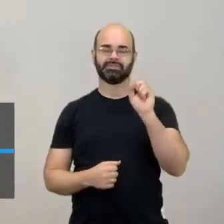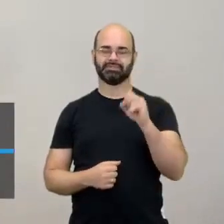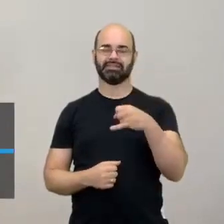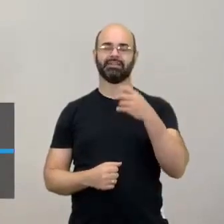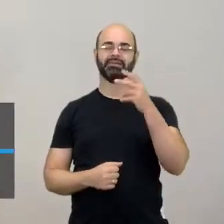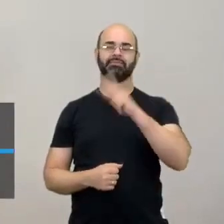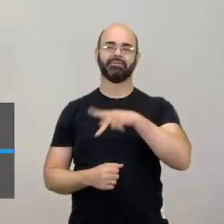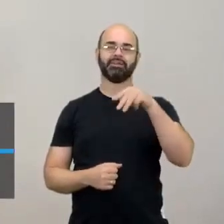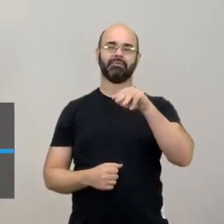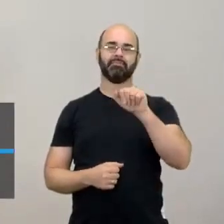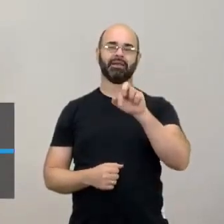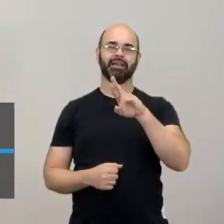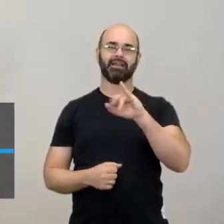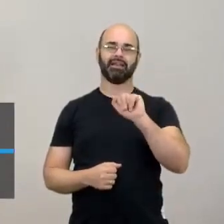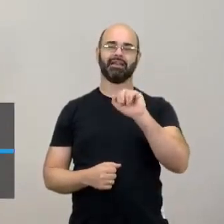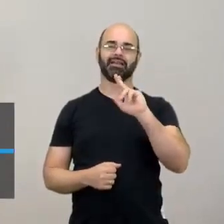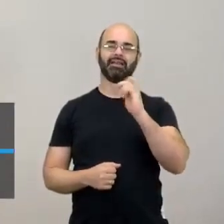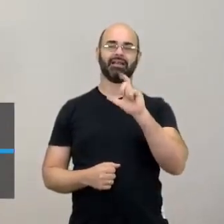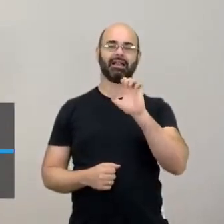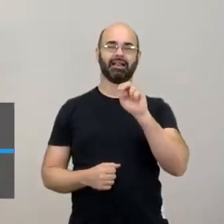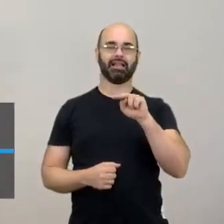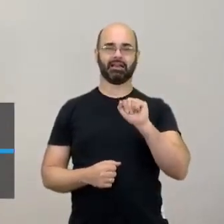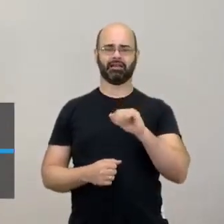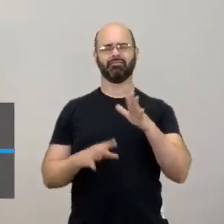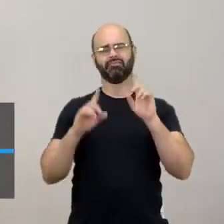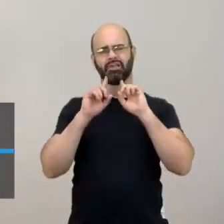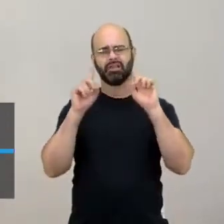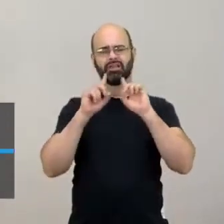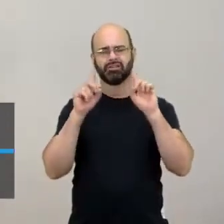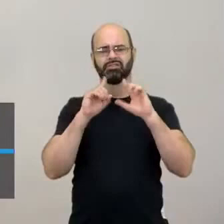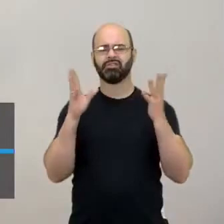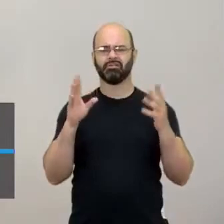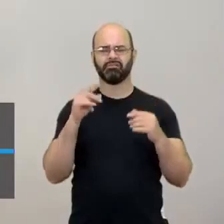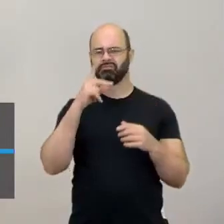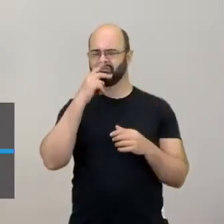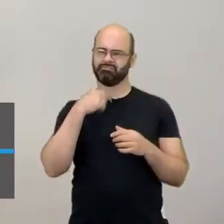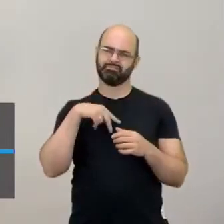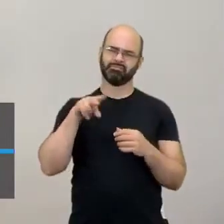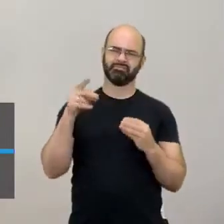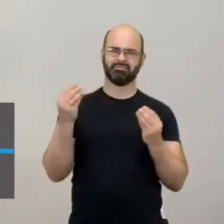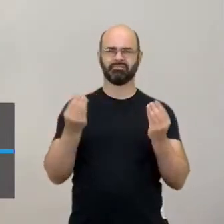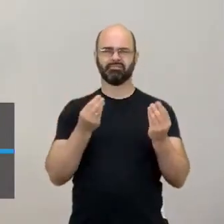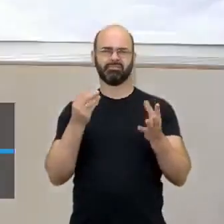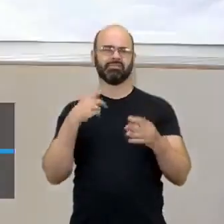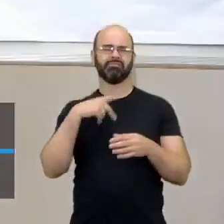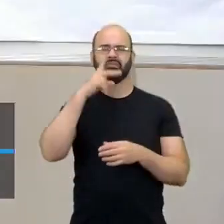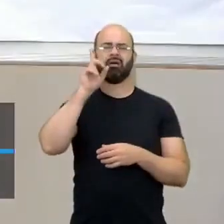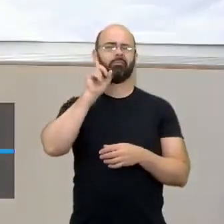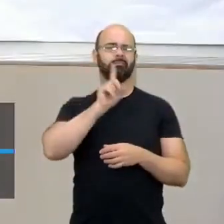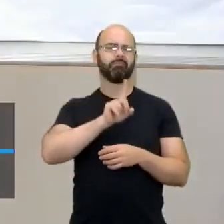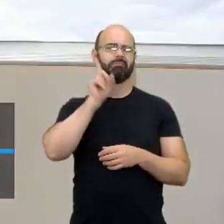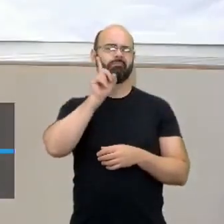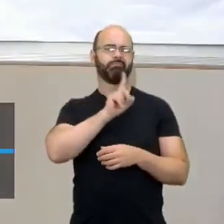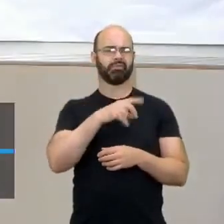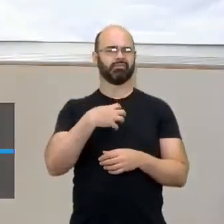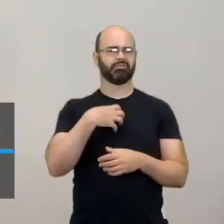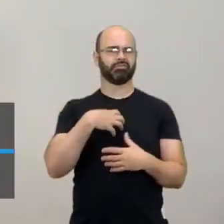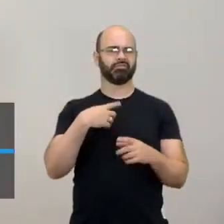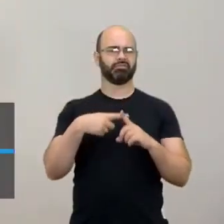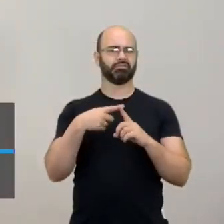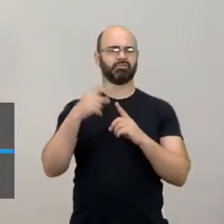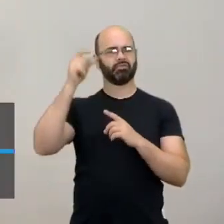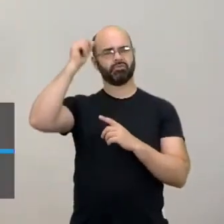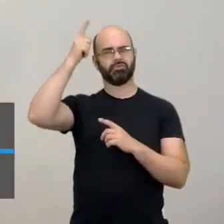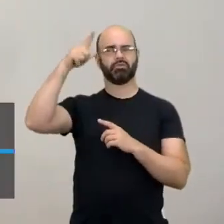Helena traz aí. Ela faz uma crítica, né? Pena que tem muitos americanizados, né? Que elas dizem que Sim, sim. né? Trazem influência de